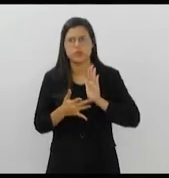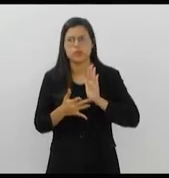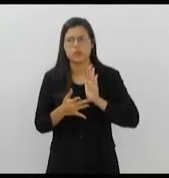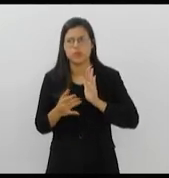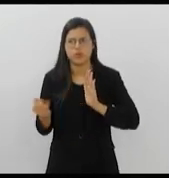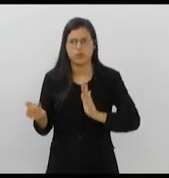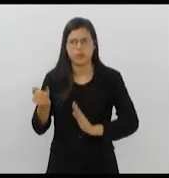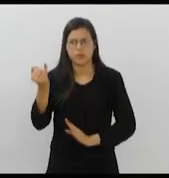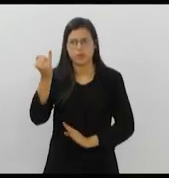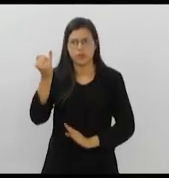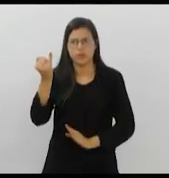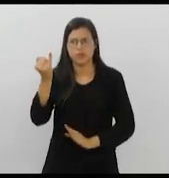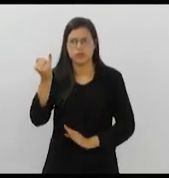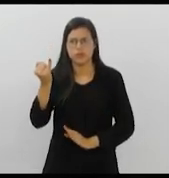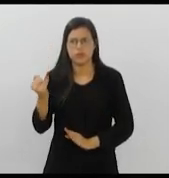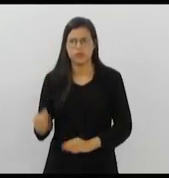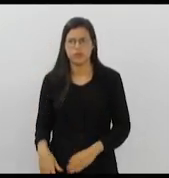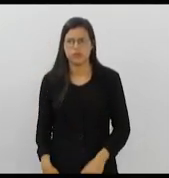importantíssima.